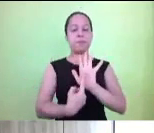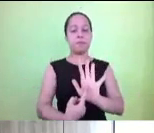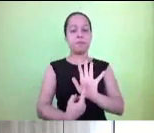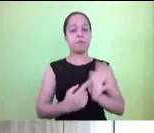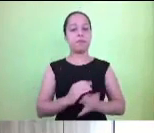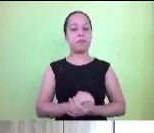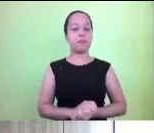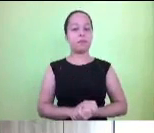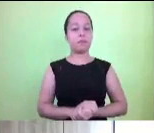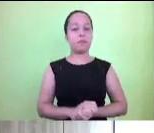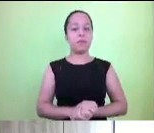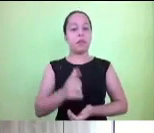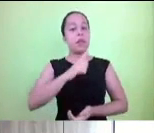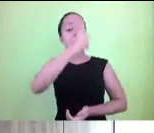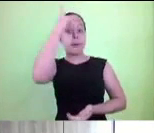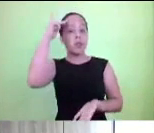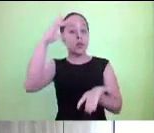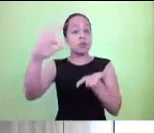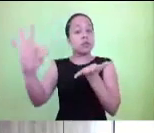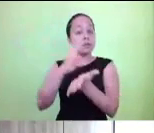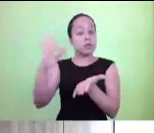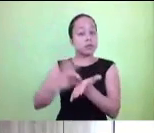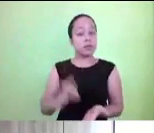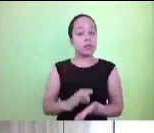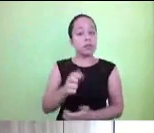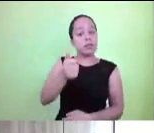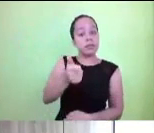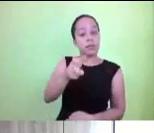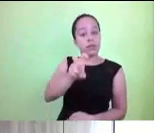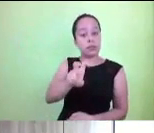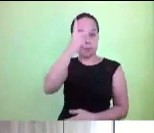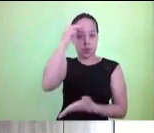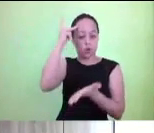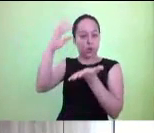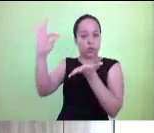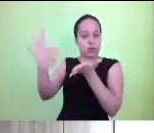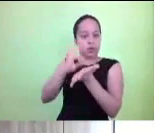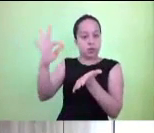Número de inscritos, 15. Número de vagas, 6.